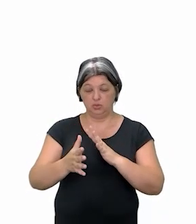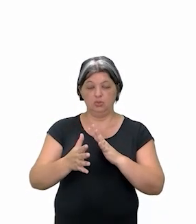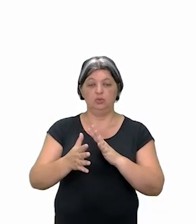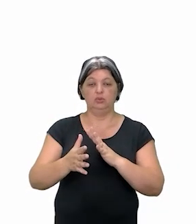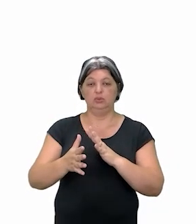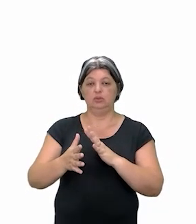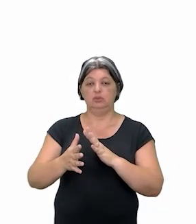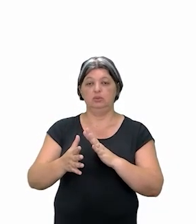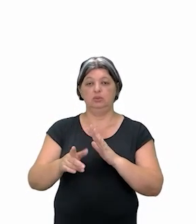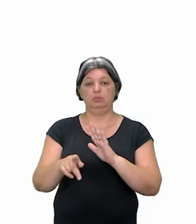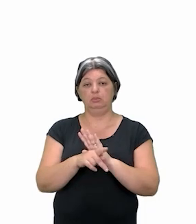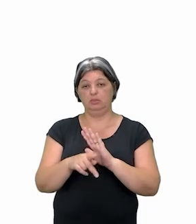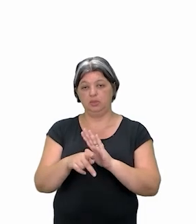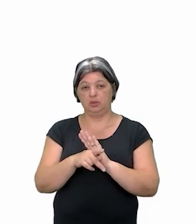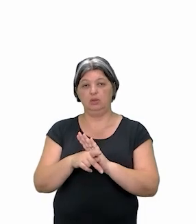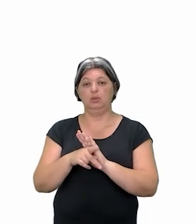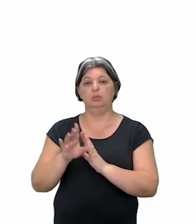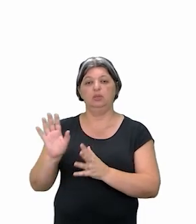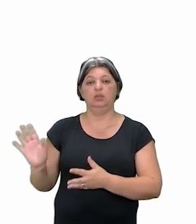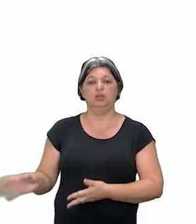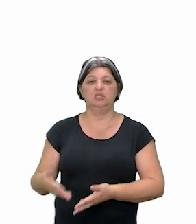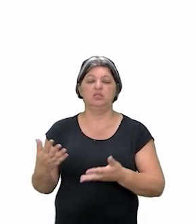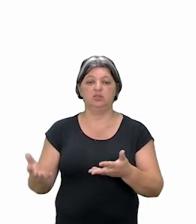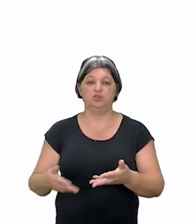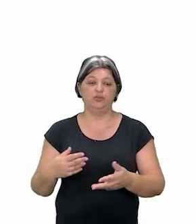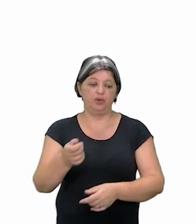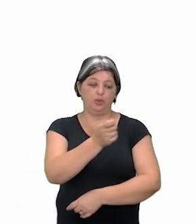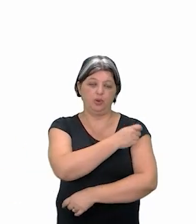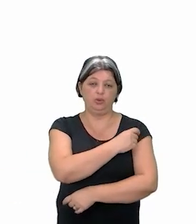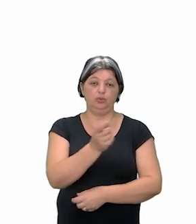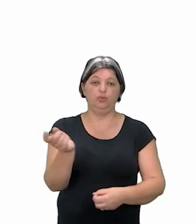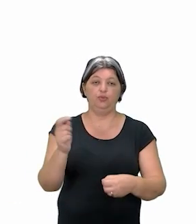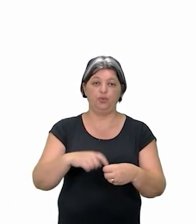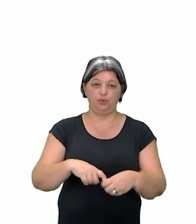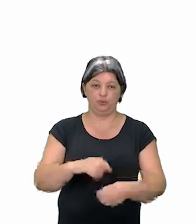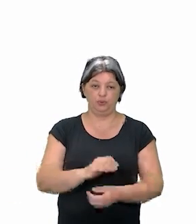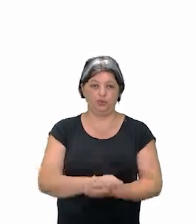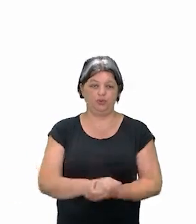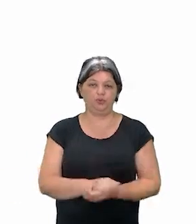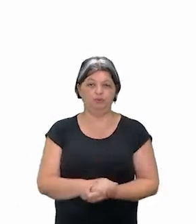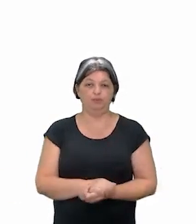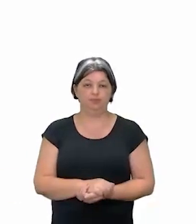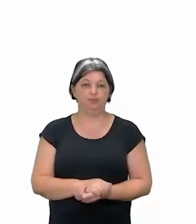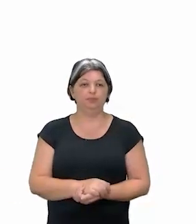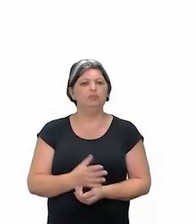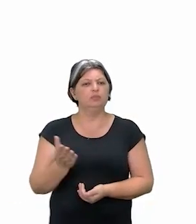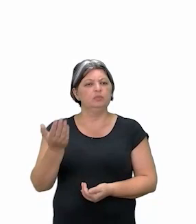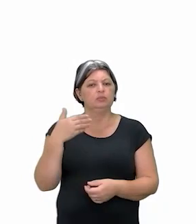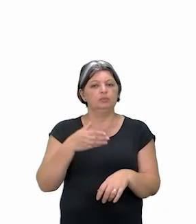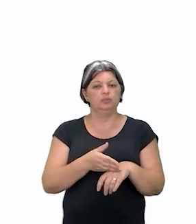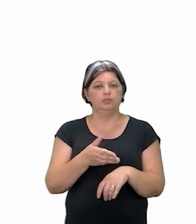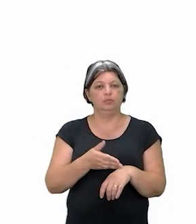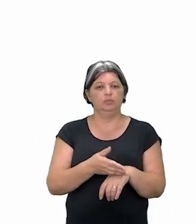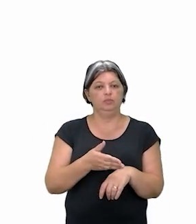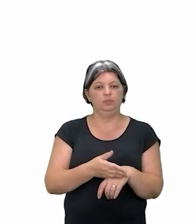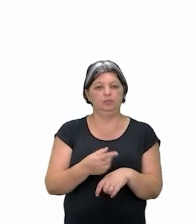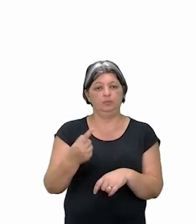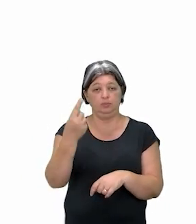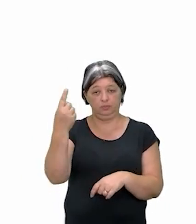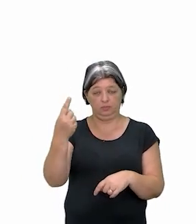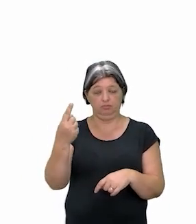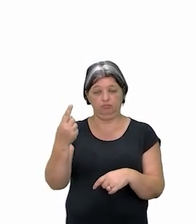esses meus alunos de volta. Vamos recuperar essa aprendizagem. Vamos acessar, então, começando aqui o primeiro slide